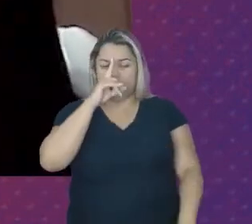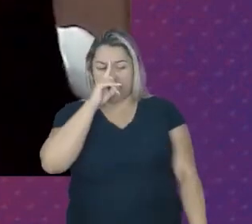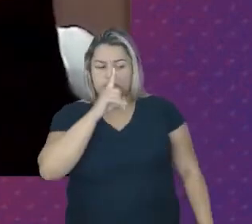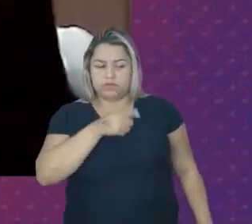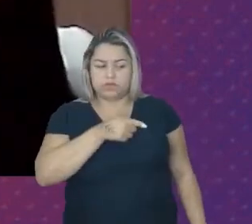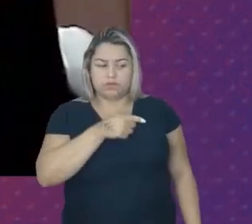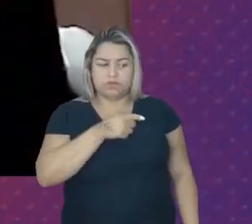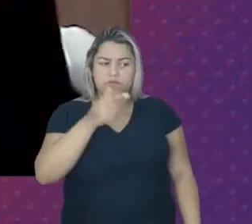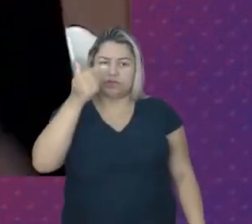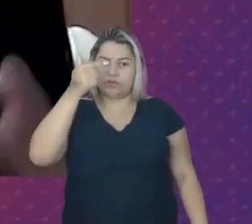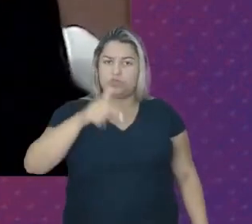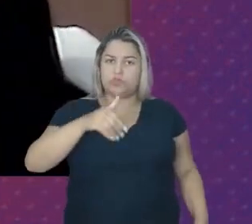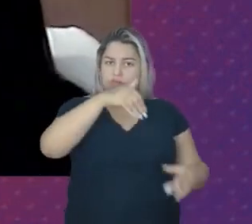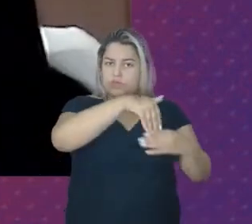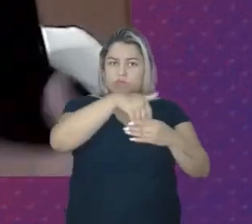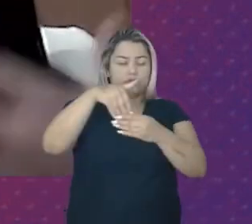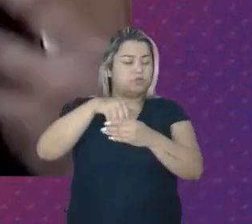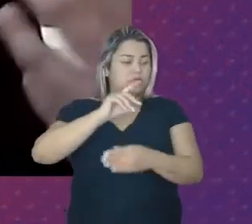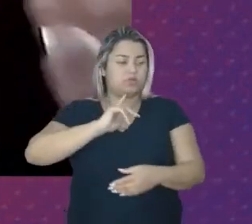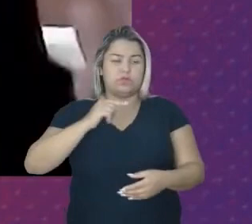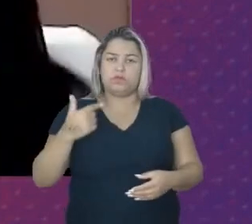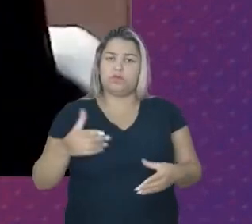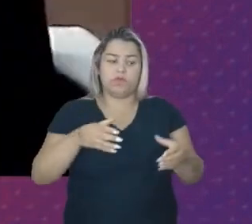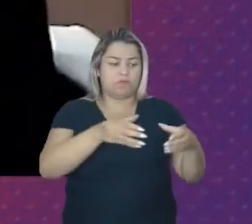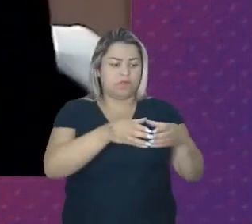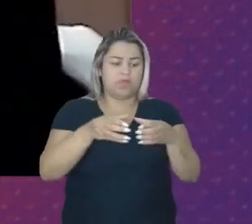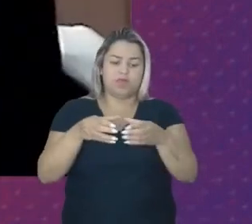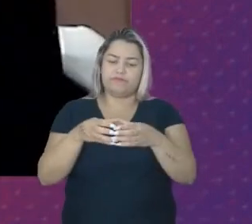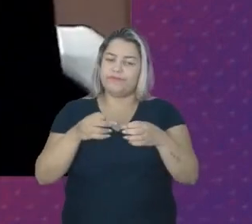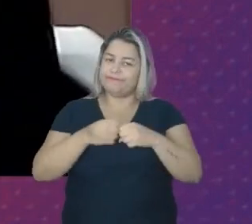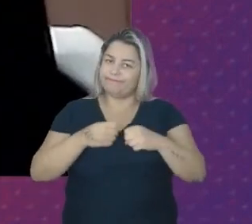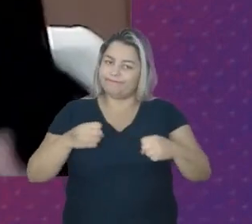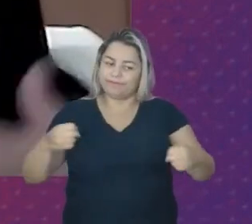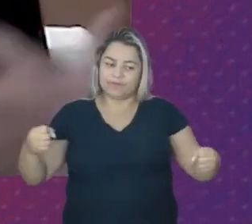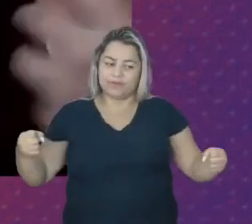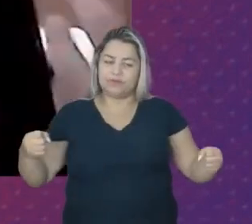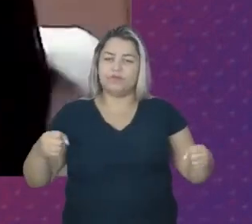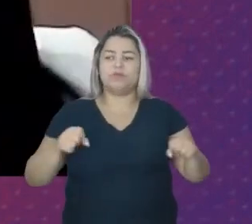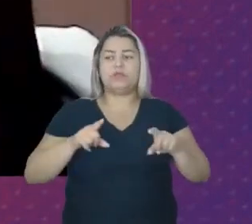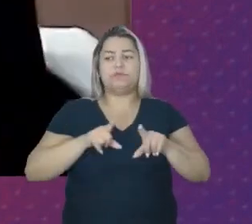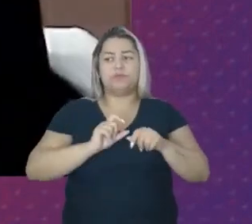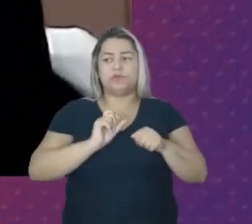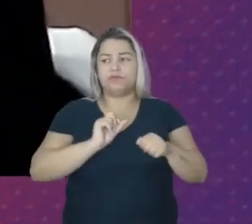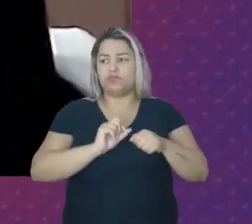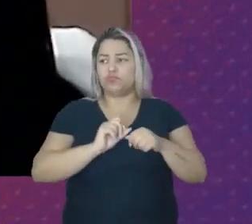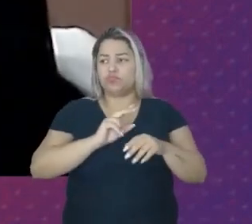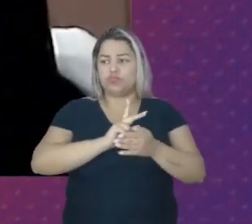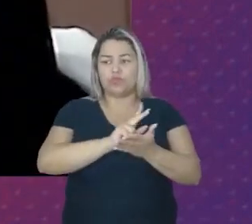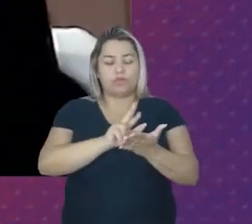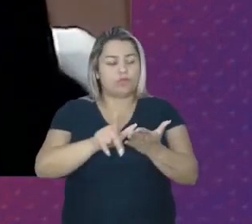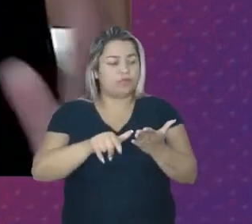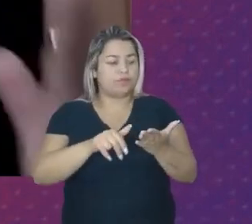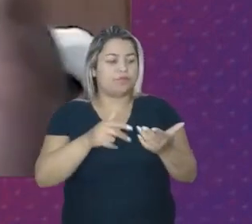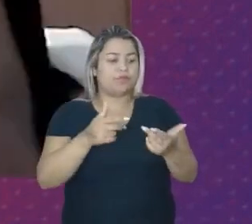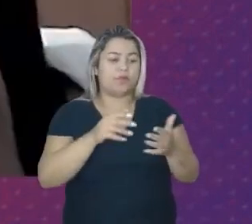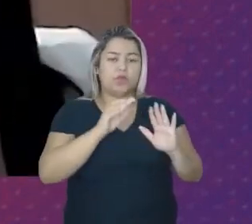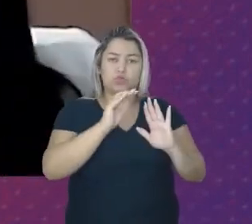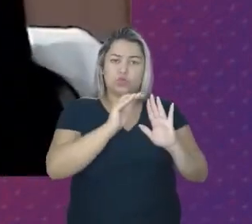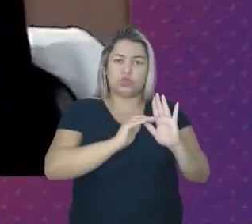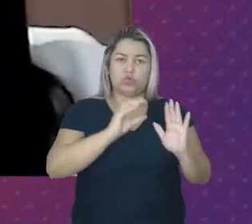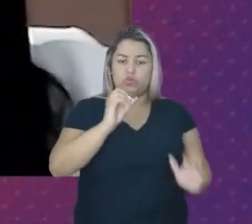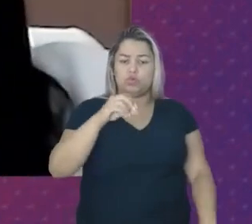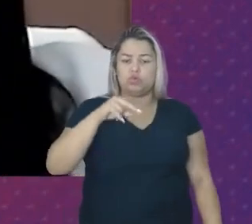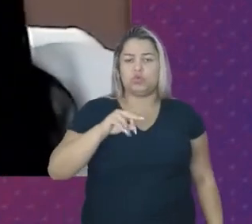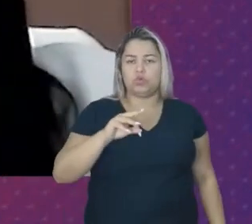uma reeleição não tem uma equipe grande para produzir diversos conteúdos.